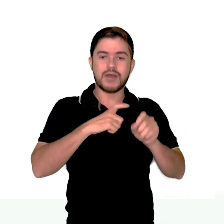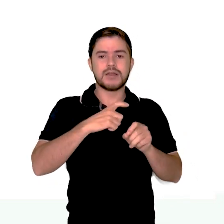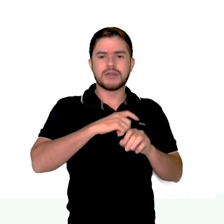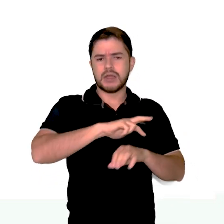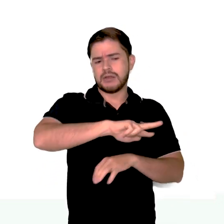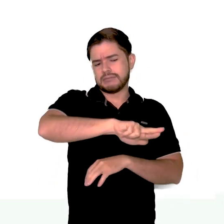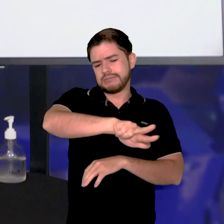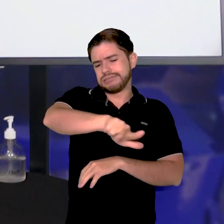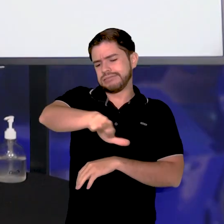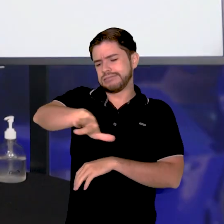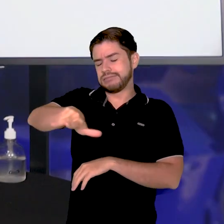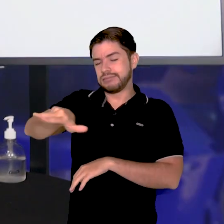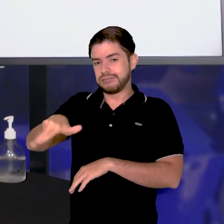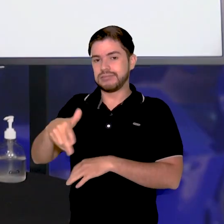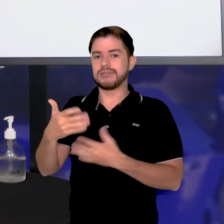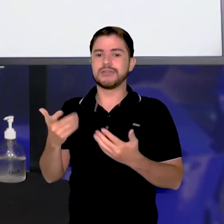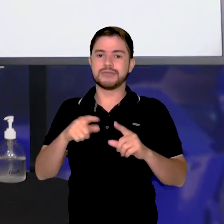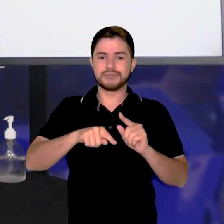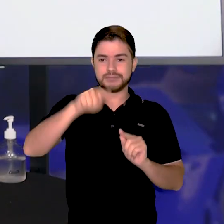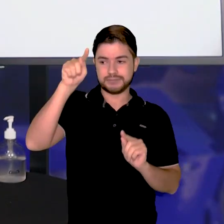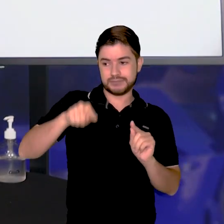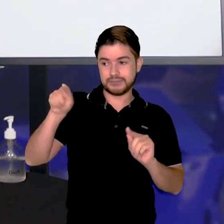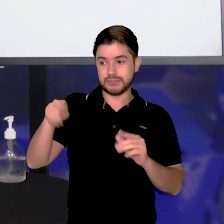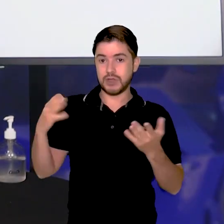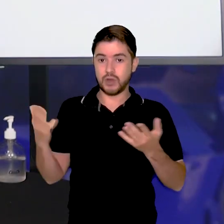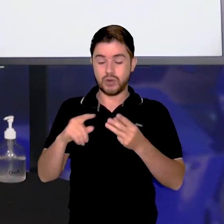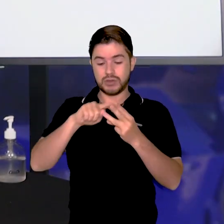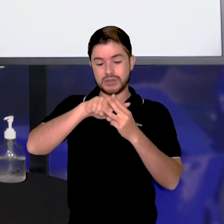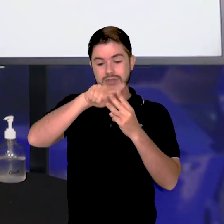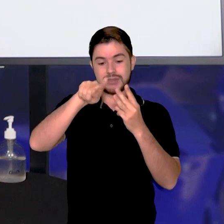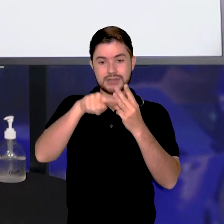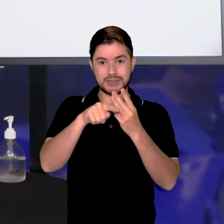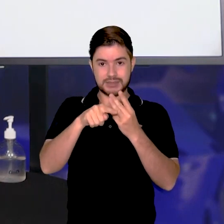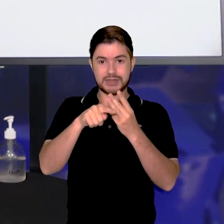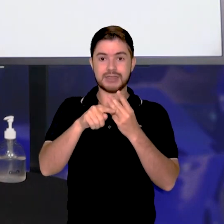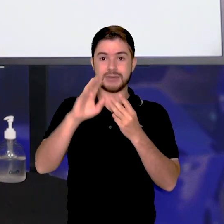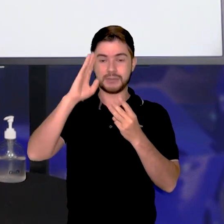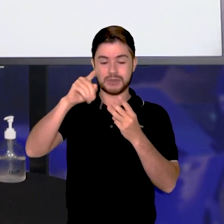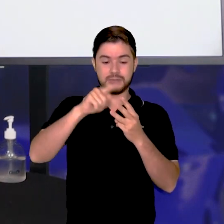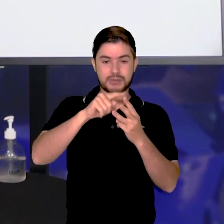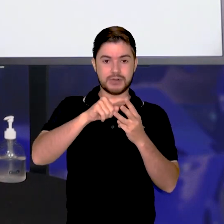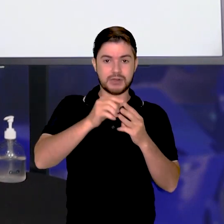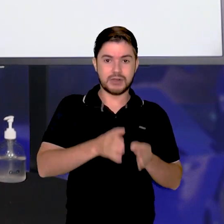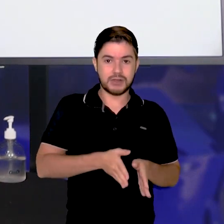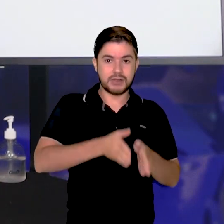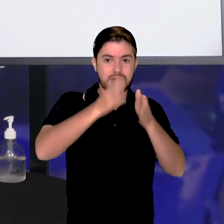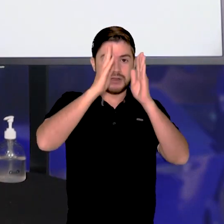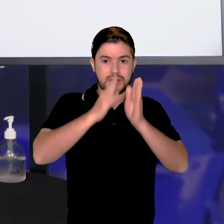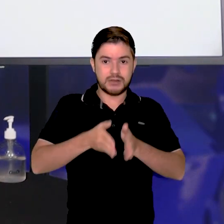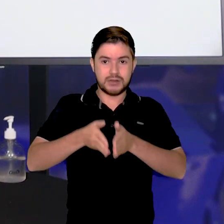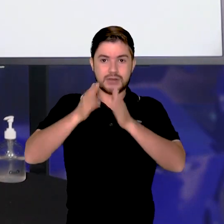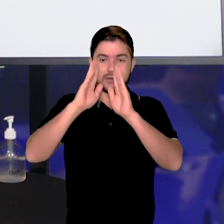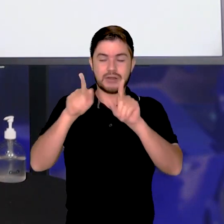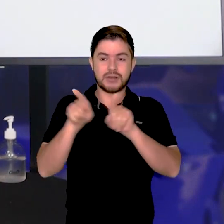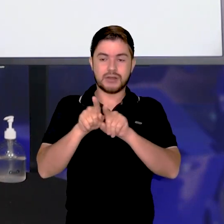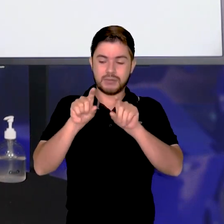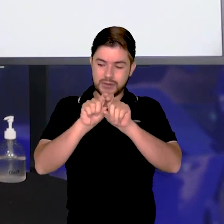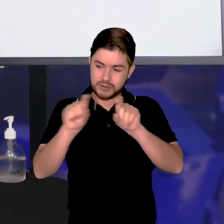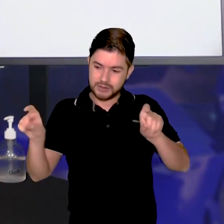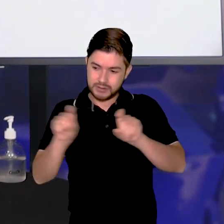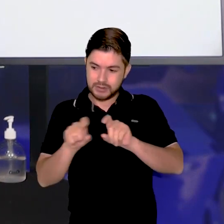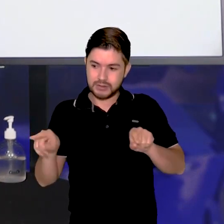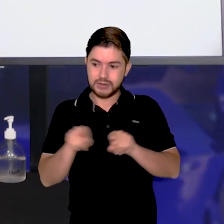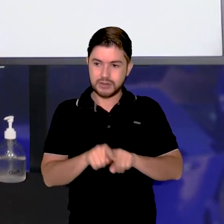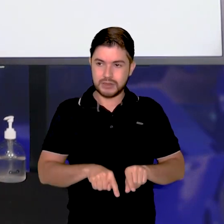gráfico. Aqui na aula de hoje, a gente vai focar em três principais, que é o gráfico de barra, o gráfico de coluna e o gráfico de setores, tá bom? Mas